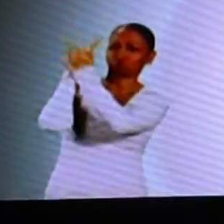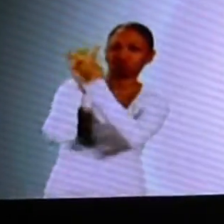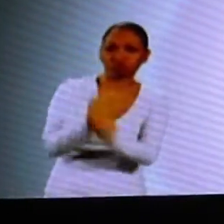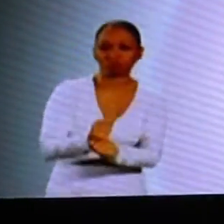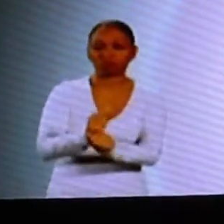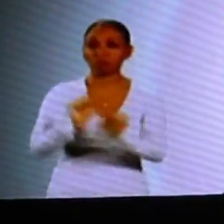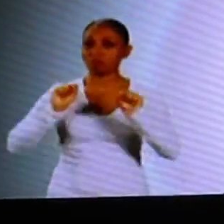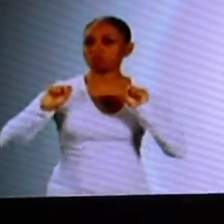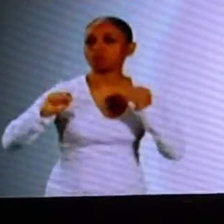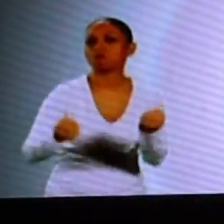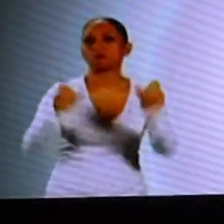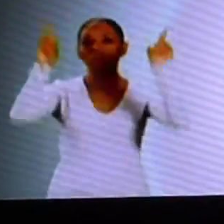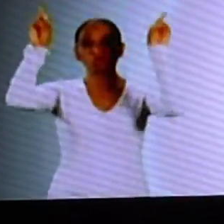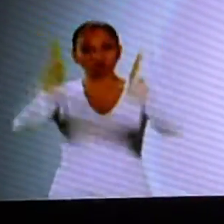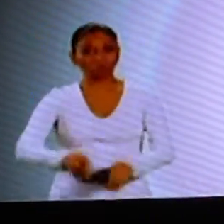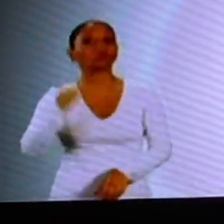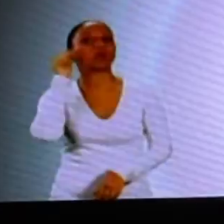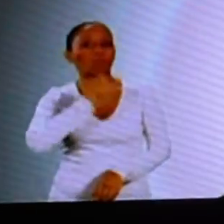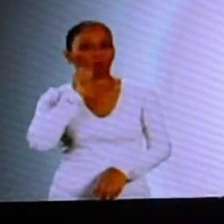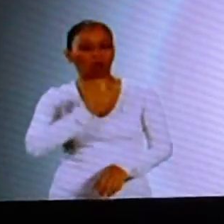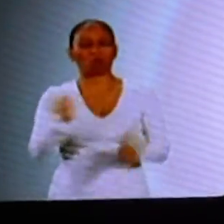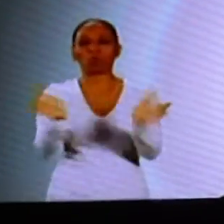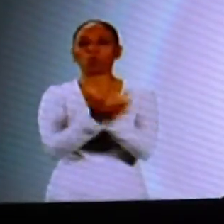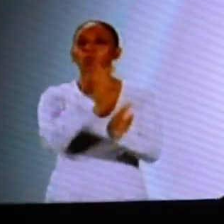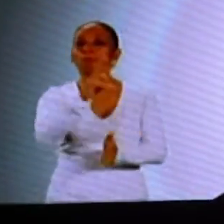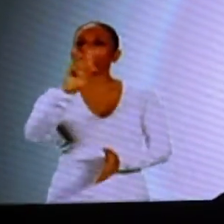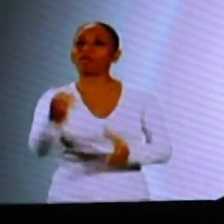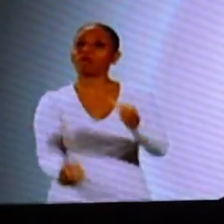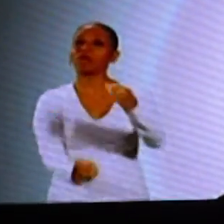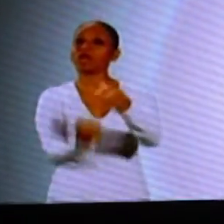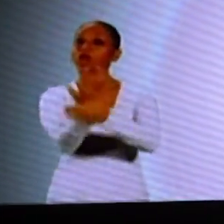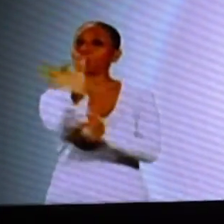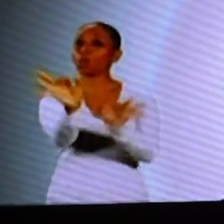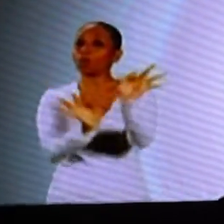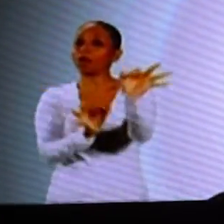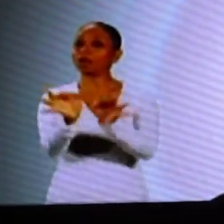dura séculos e defender todos os direitos das mulheres que